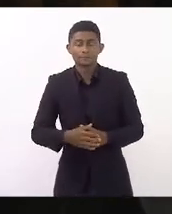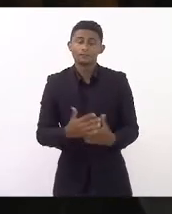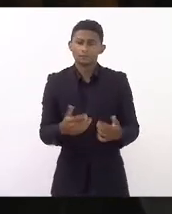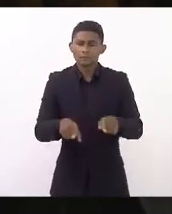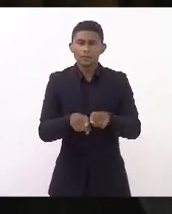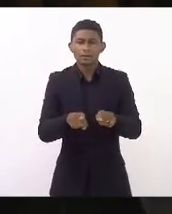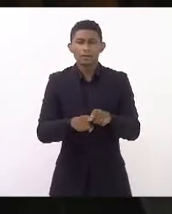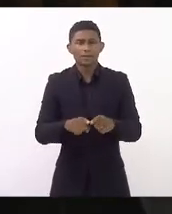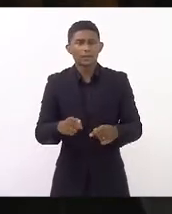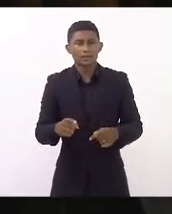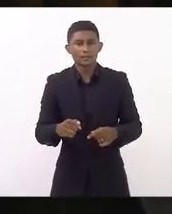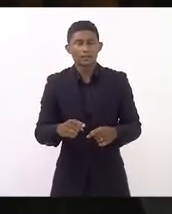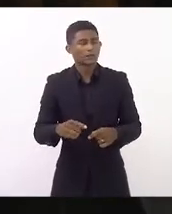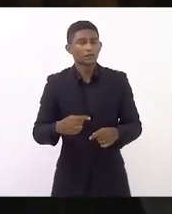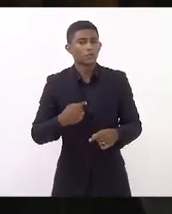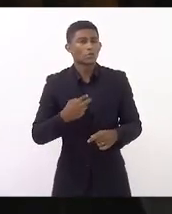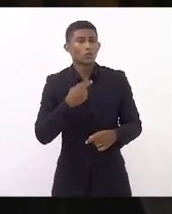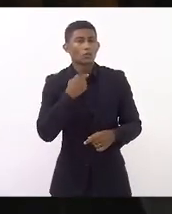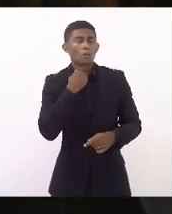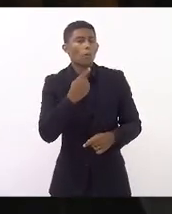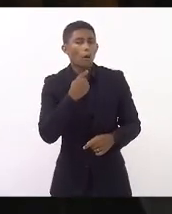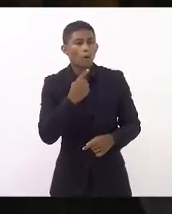dessa envergadura, com todo